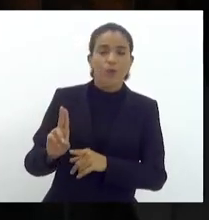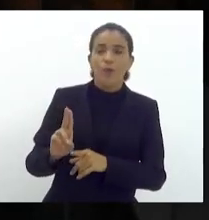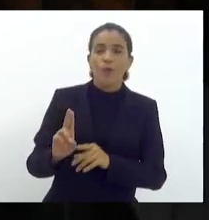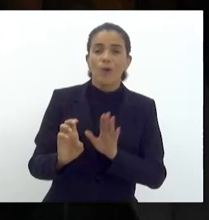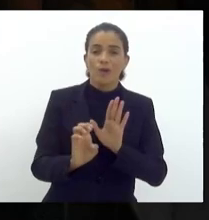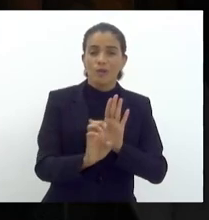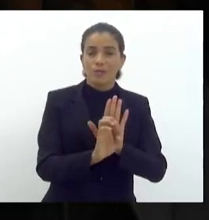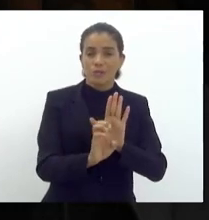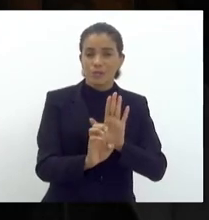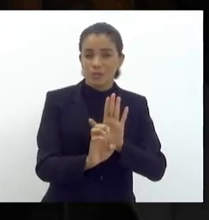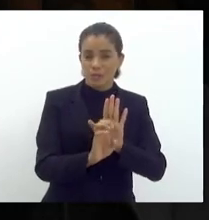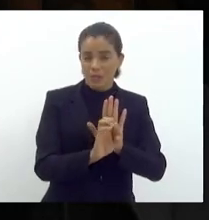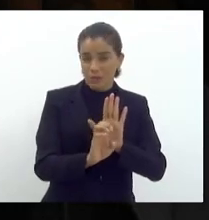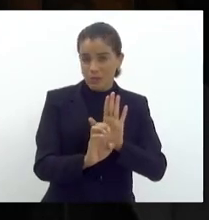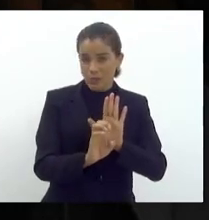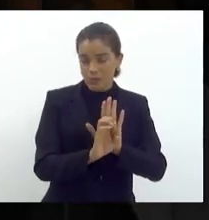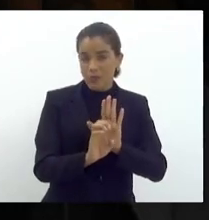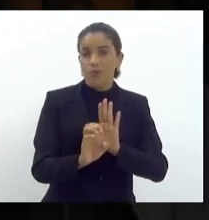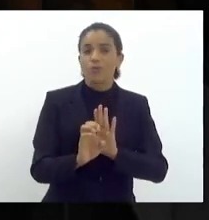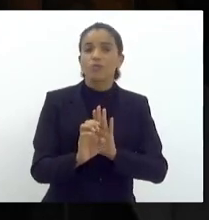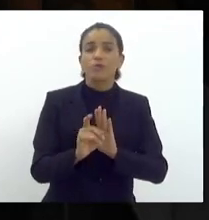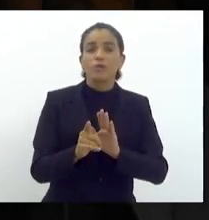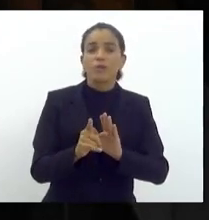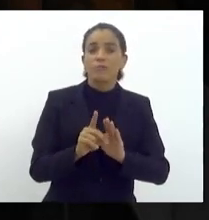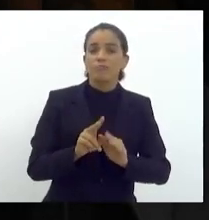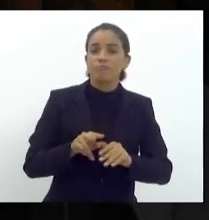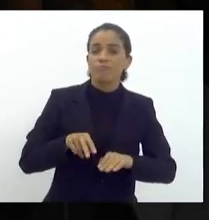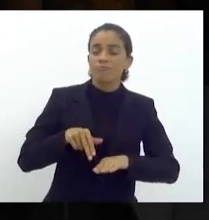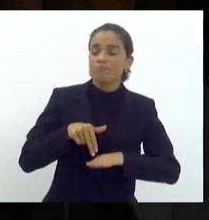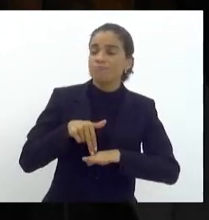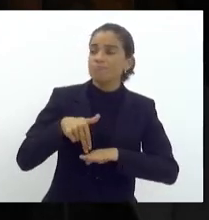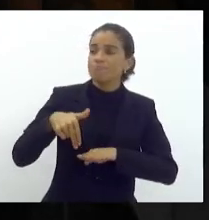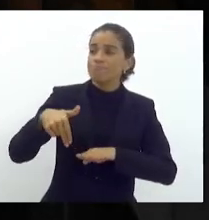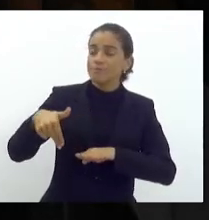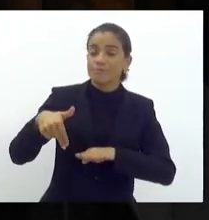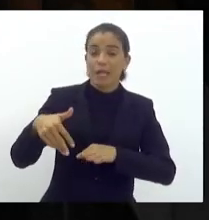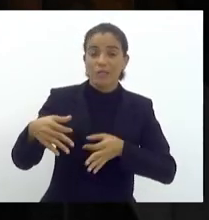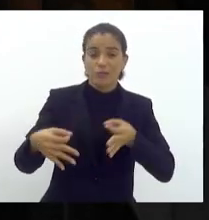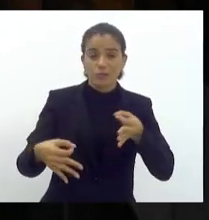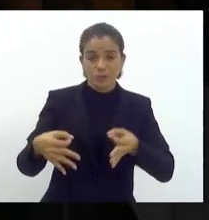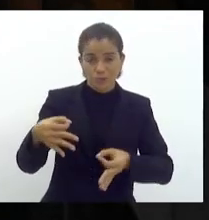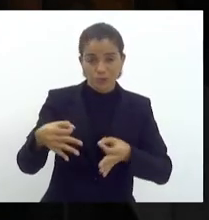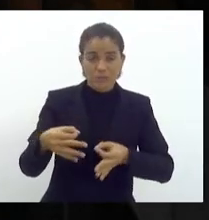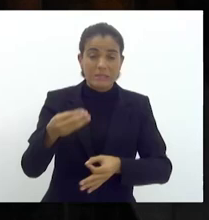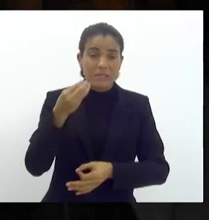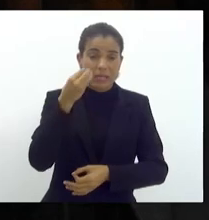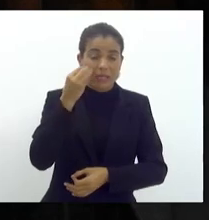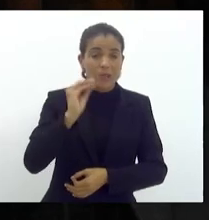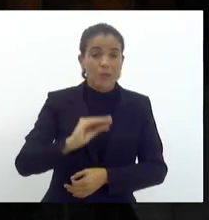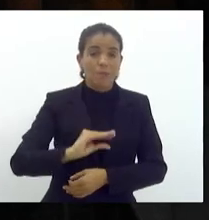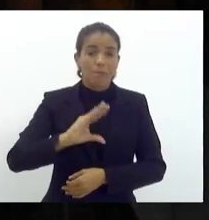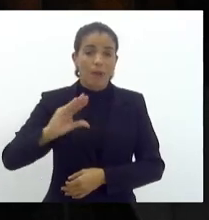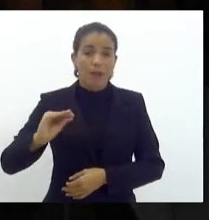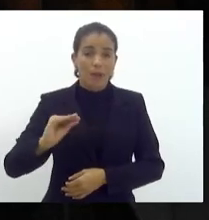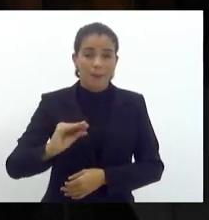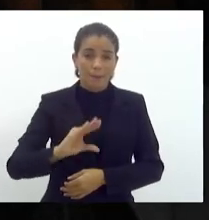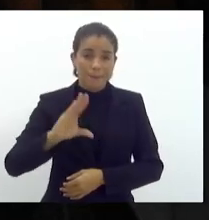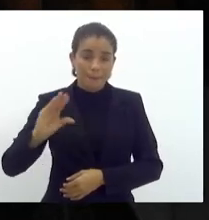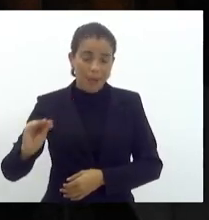estatuto de ir à justiça para postergar o pagamento